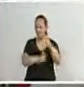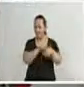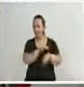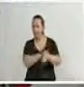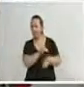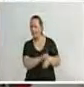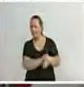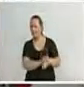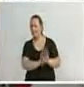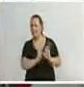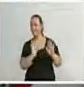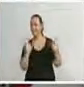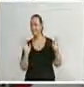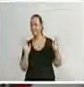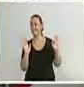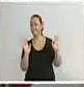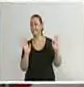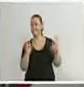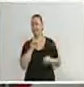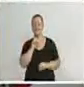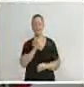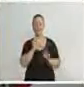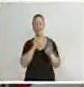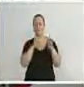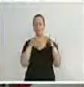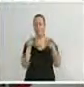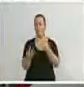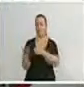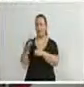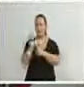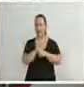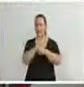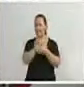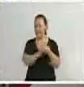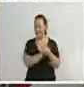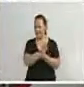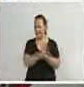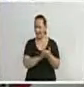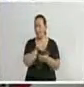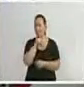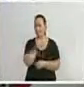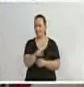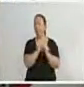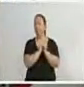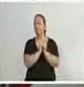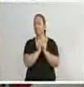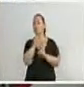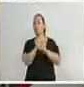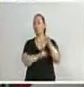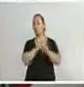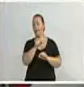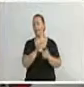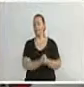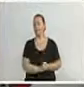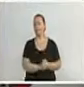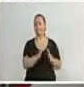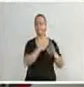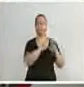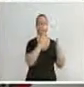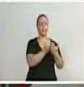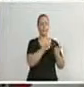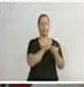a família não fizer a sua parte, carrega consigo também, já disse aqui, a escola e a igreja. Se